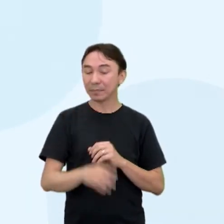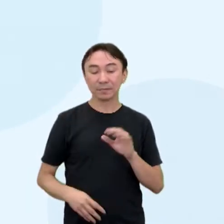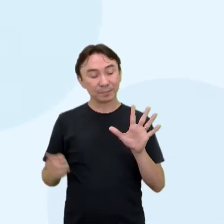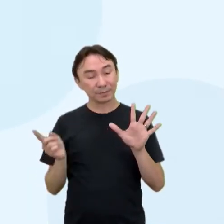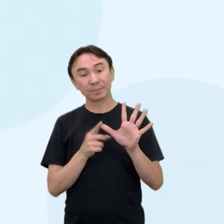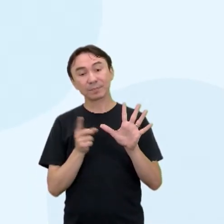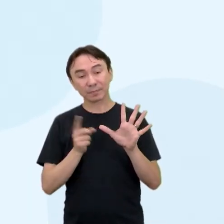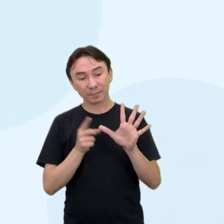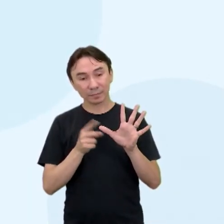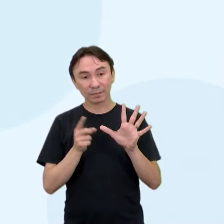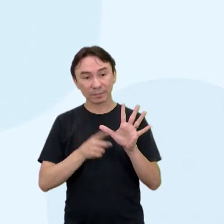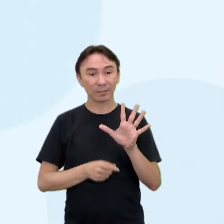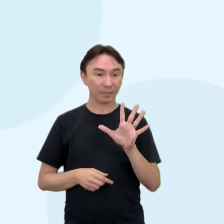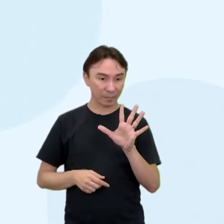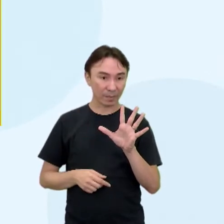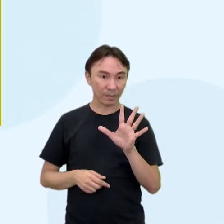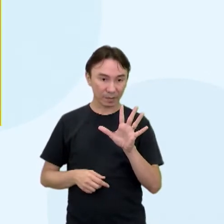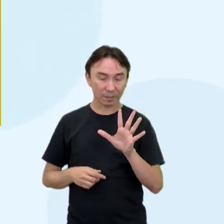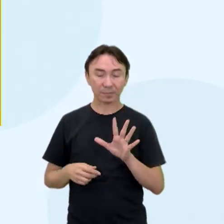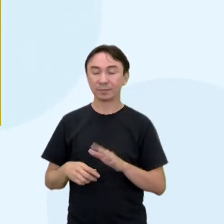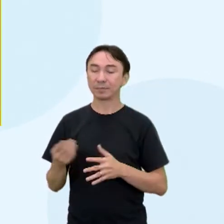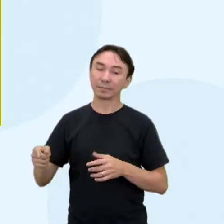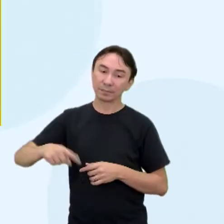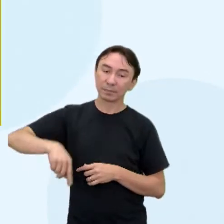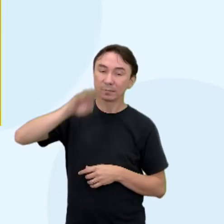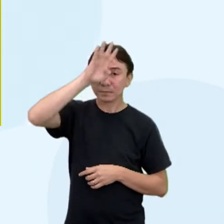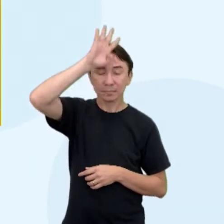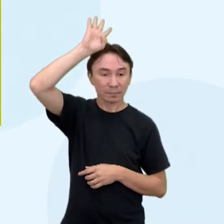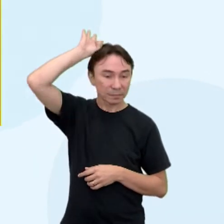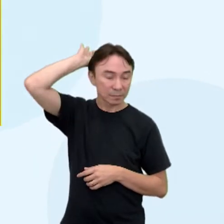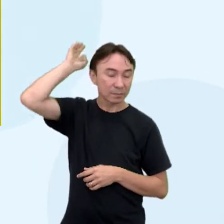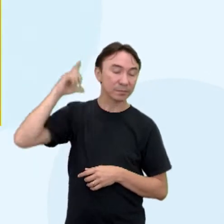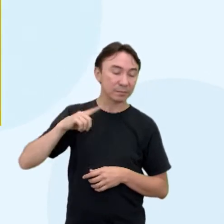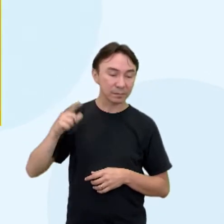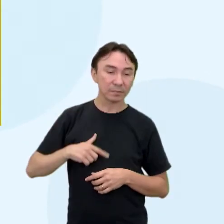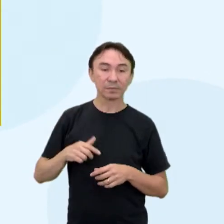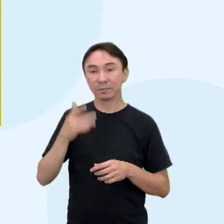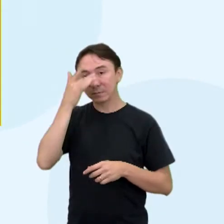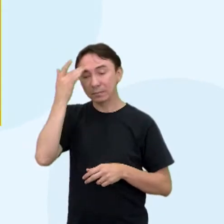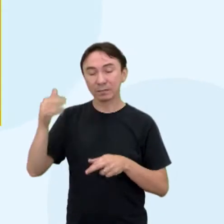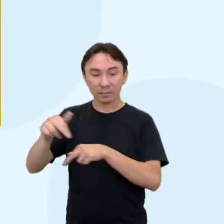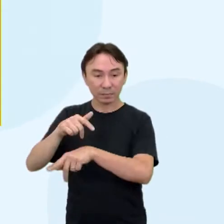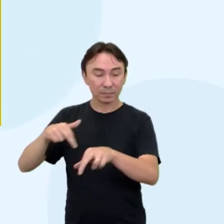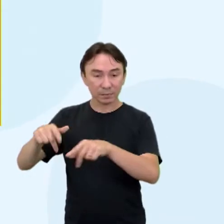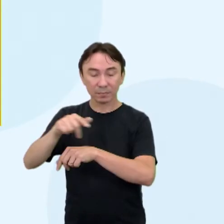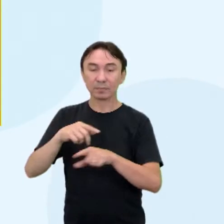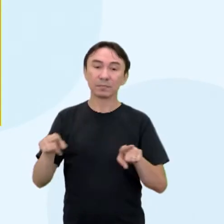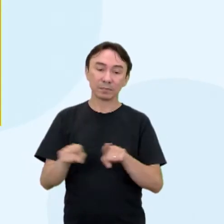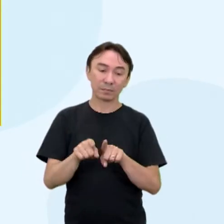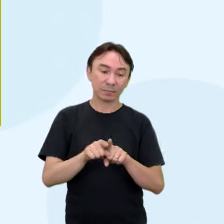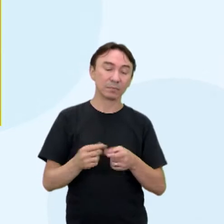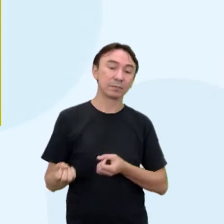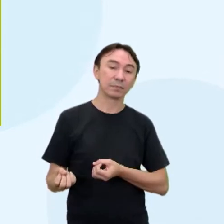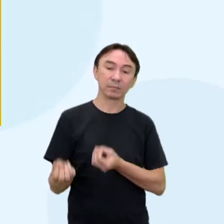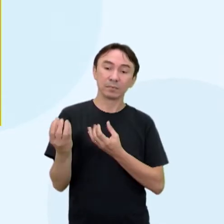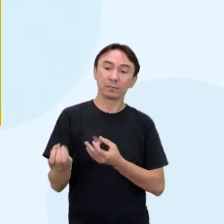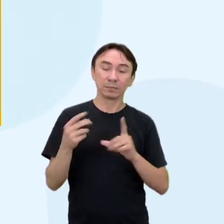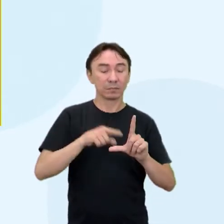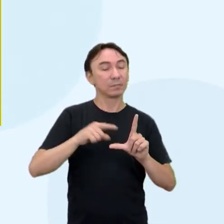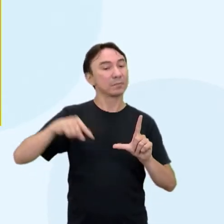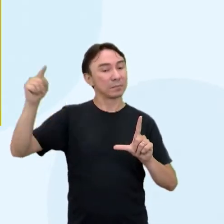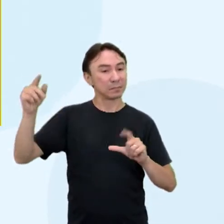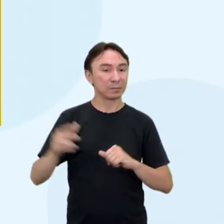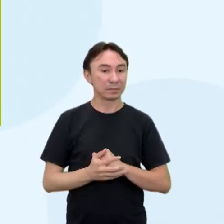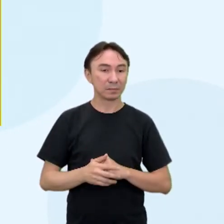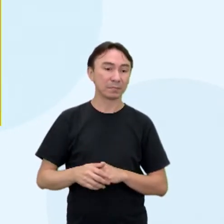gente trabalha aí o População e Índices para vocês. O quadro integrador, né? Estamos na atividade integrada de número 2, e nela a